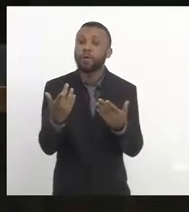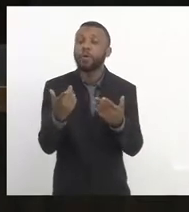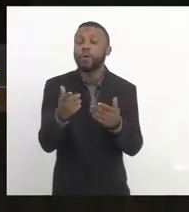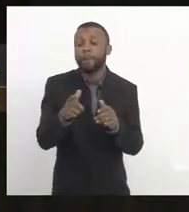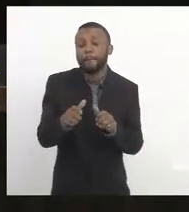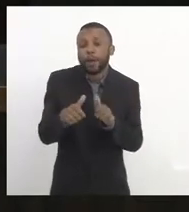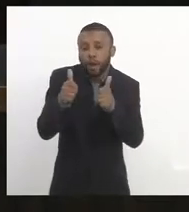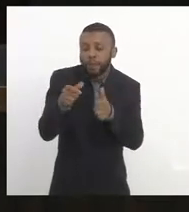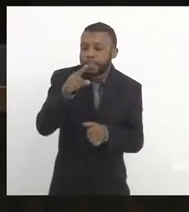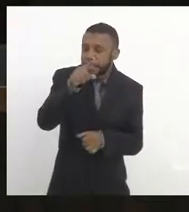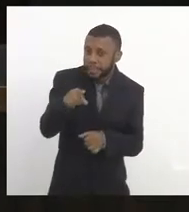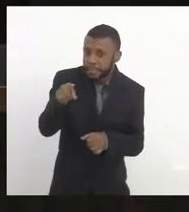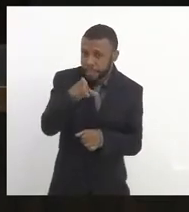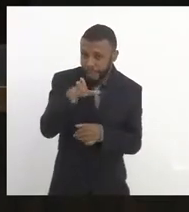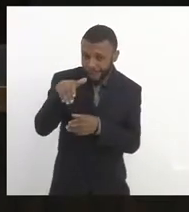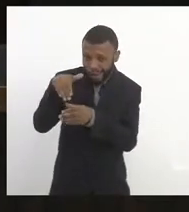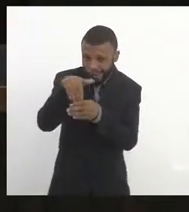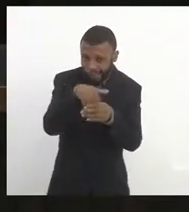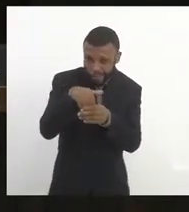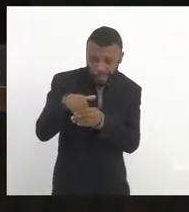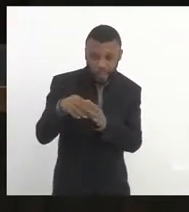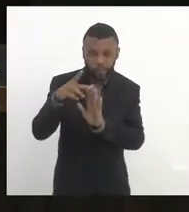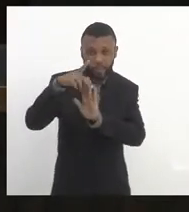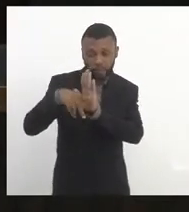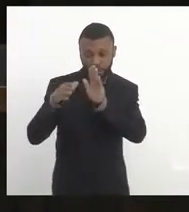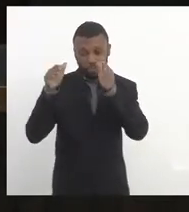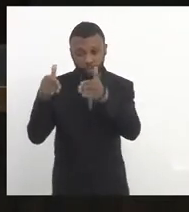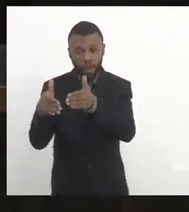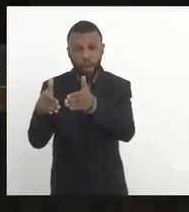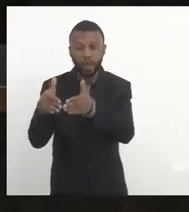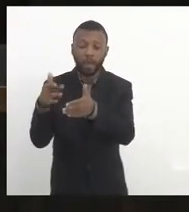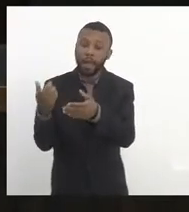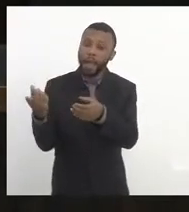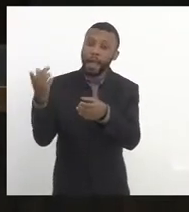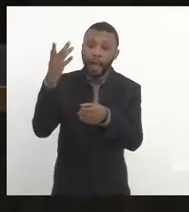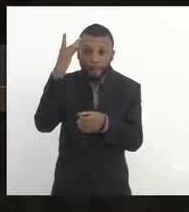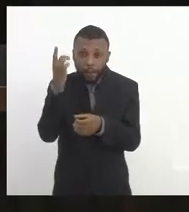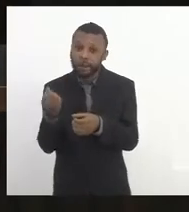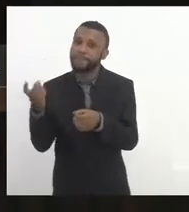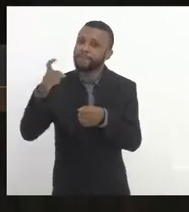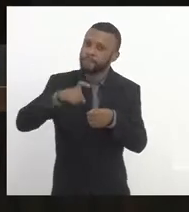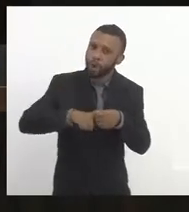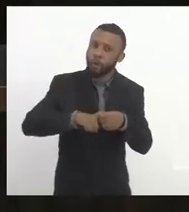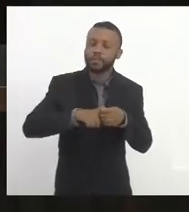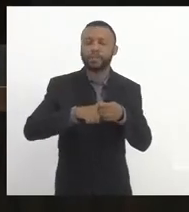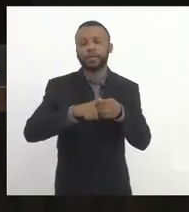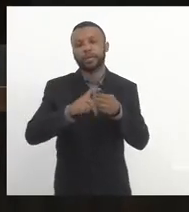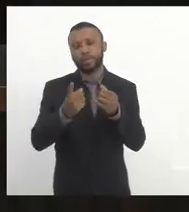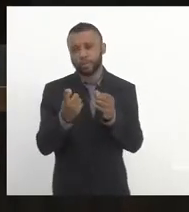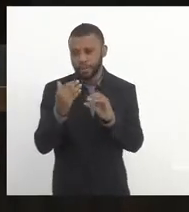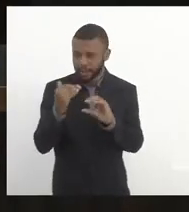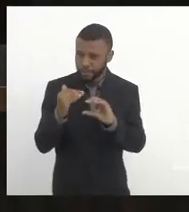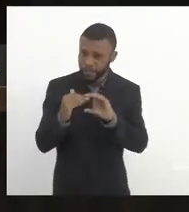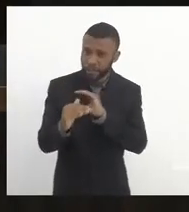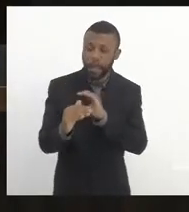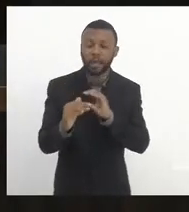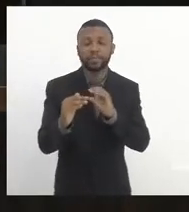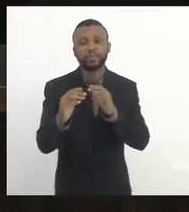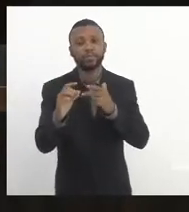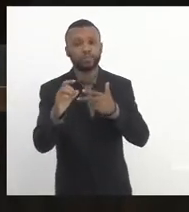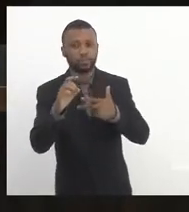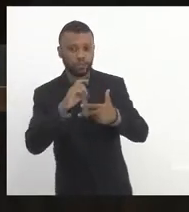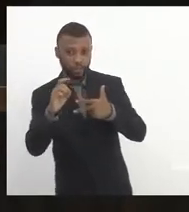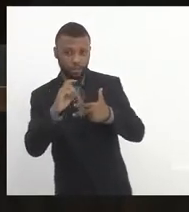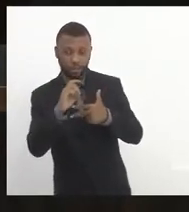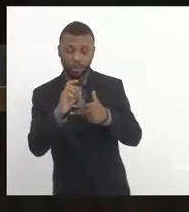amanhã... A melhor solução. Retorna amanhã essa mensagem do Executivo. Nada mais a tratar na primeira